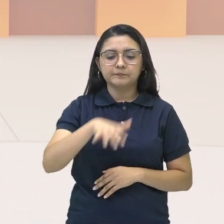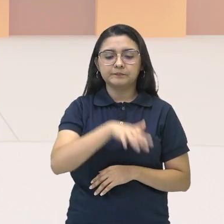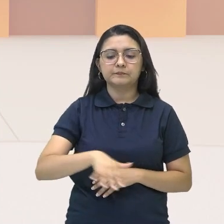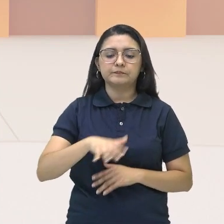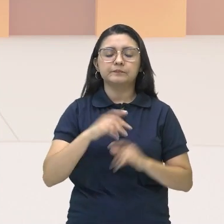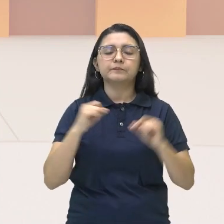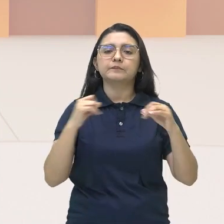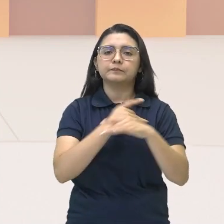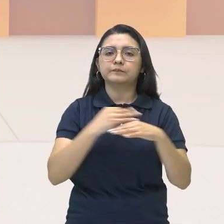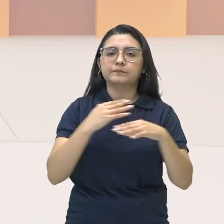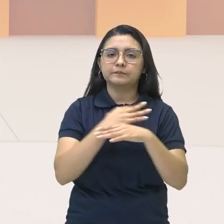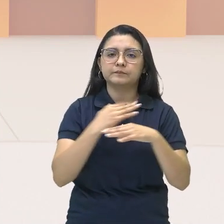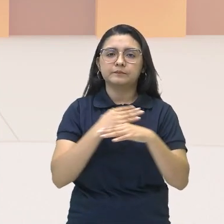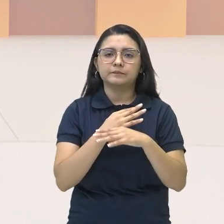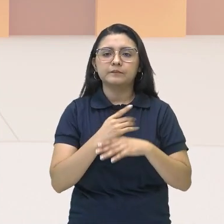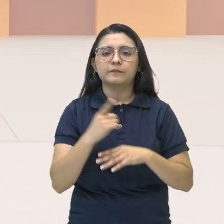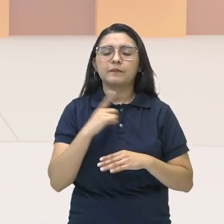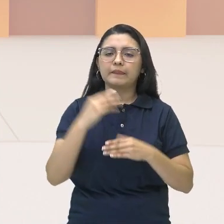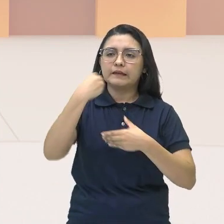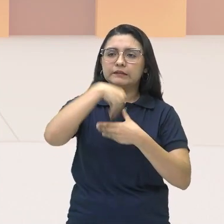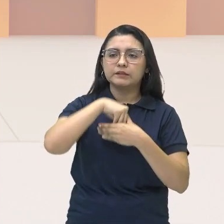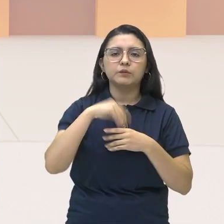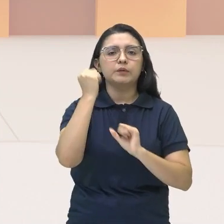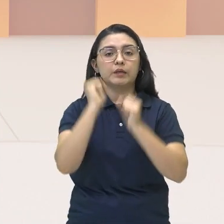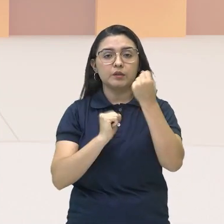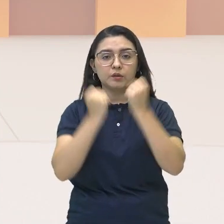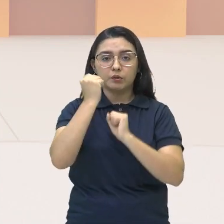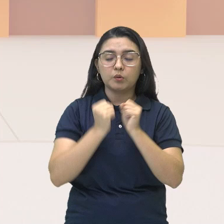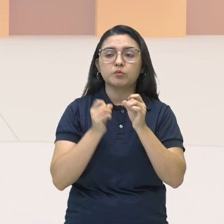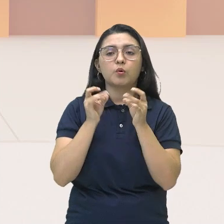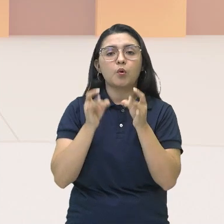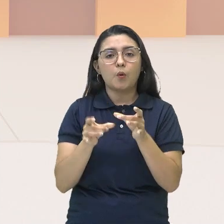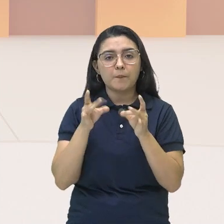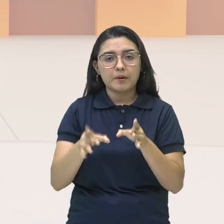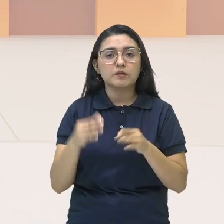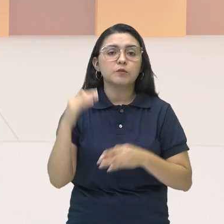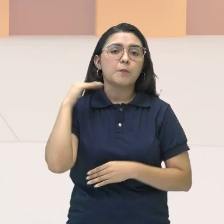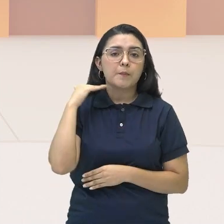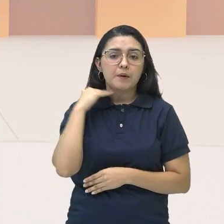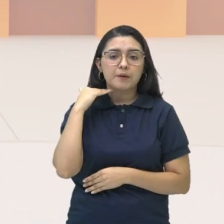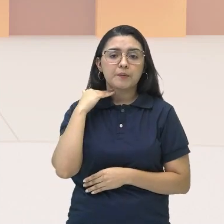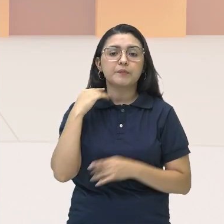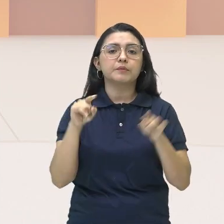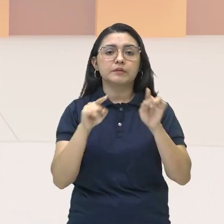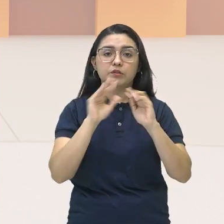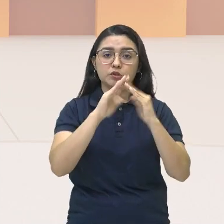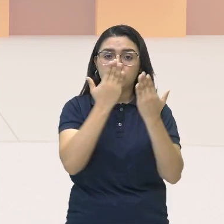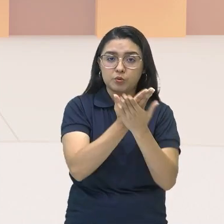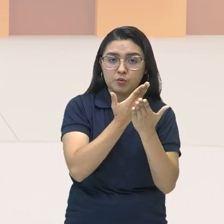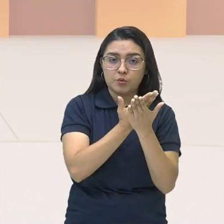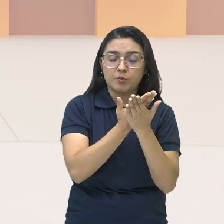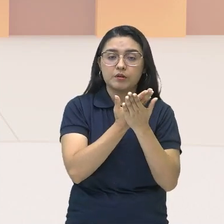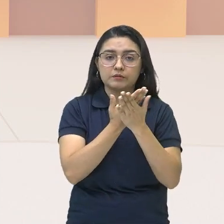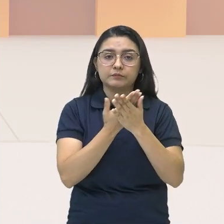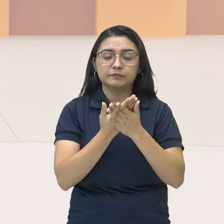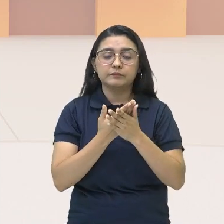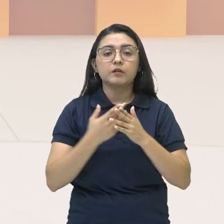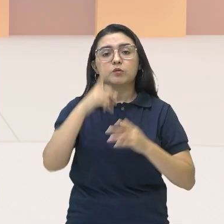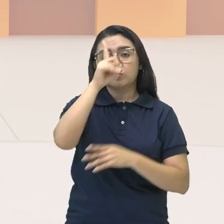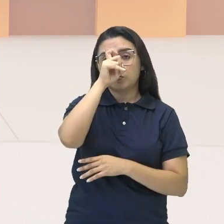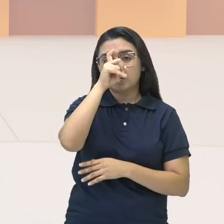urbano, ele tá dentro da indústria, ele está no comércio, ele está num banco, numa escola, né,